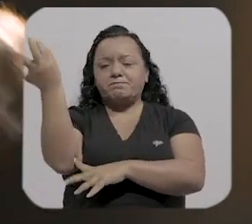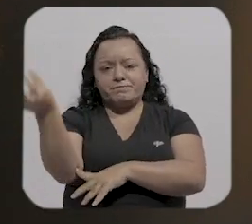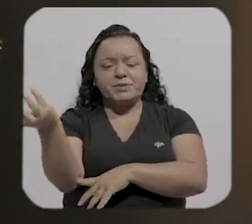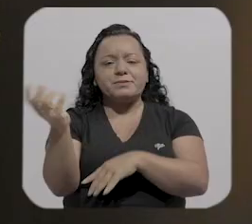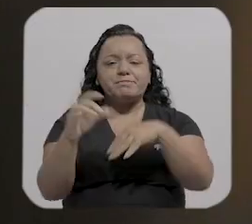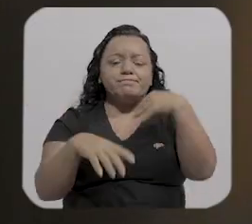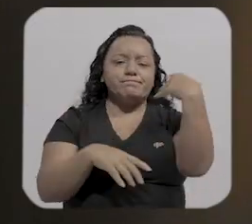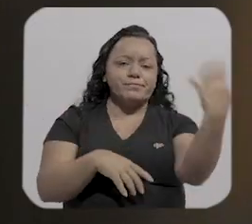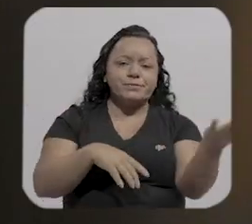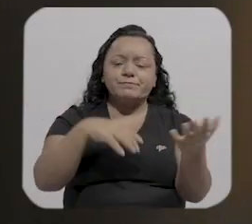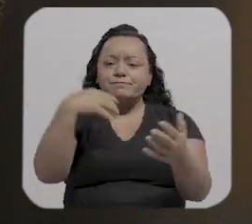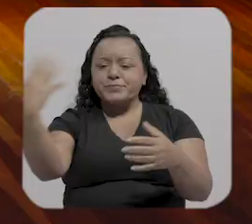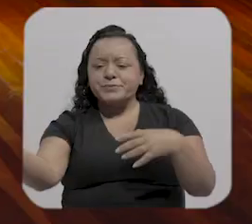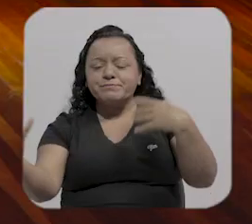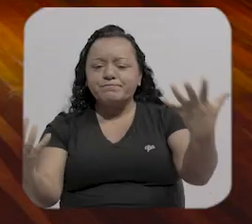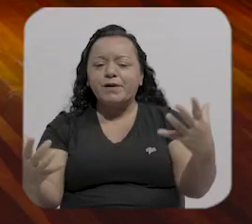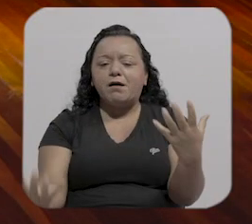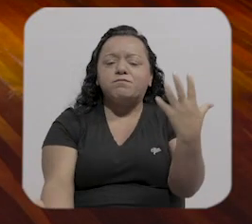Assim,